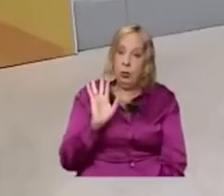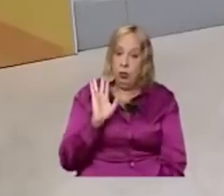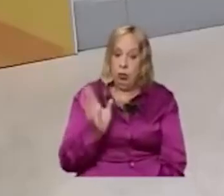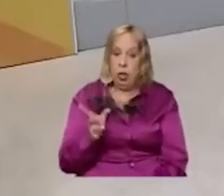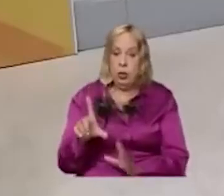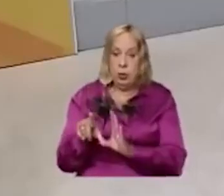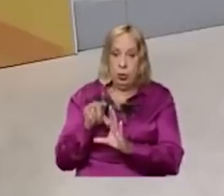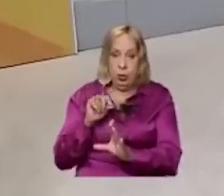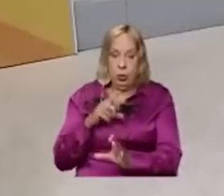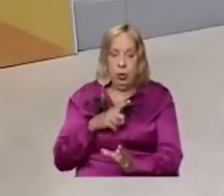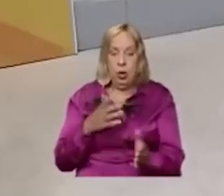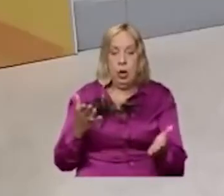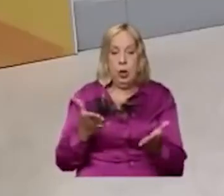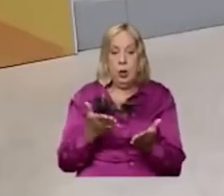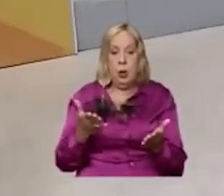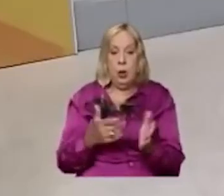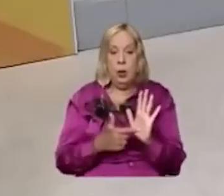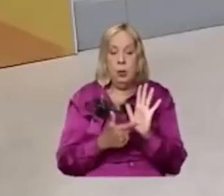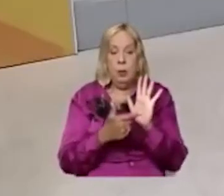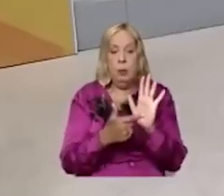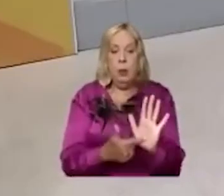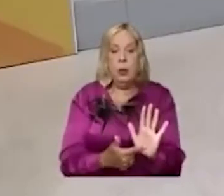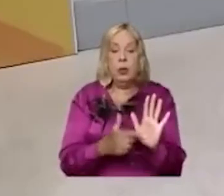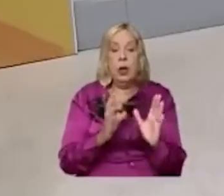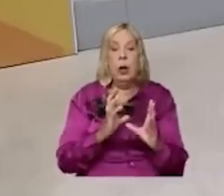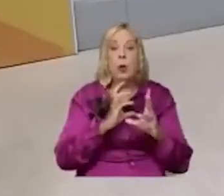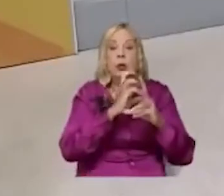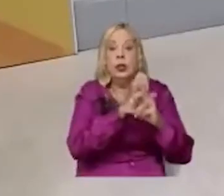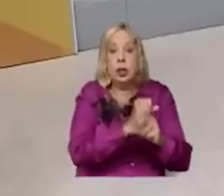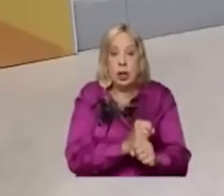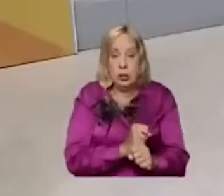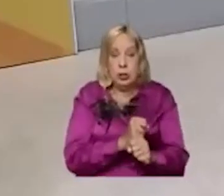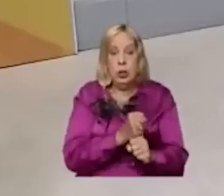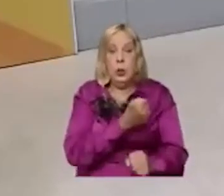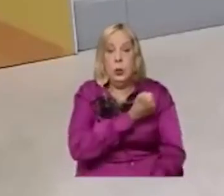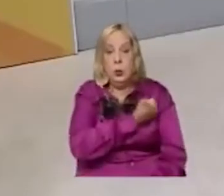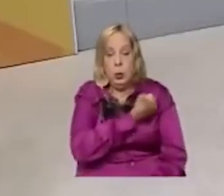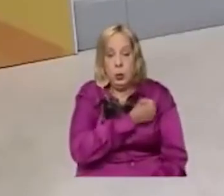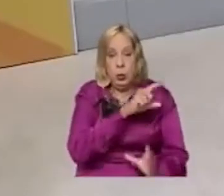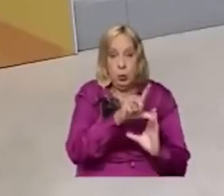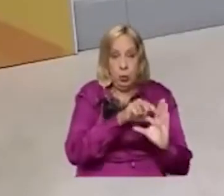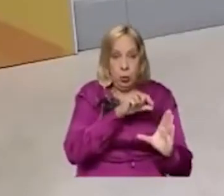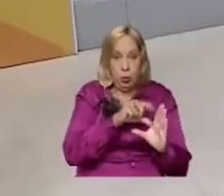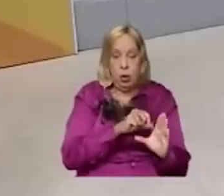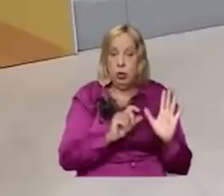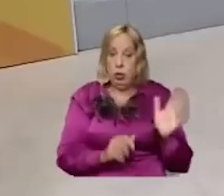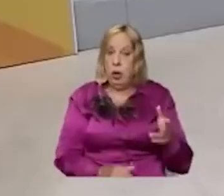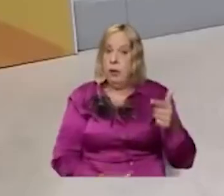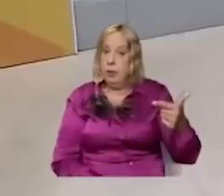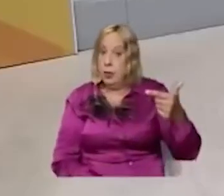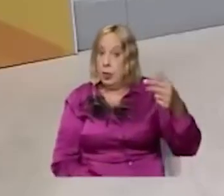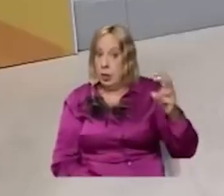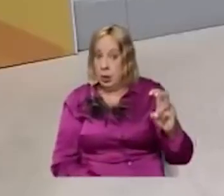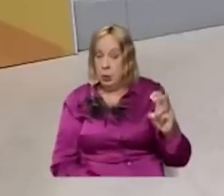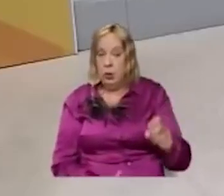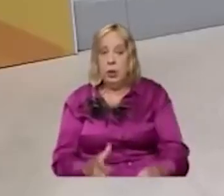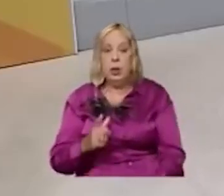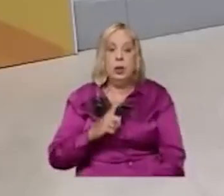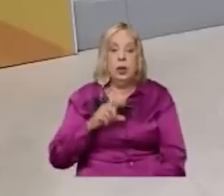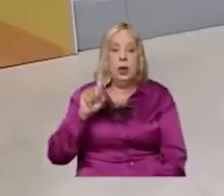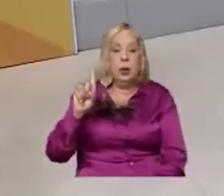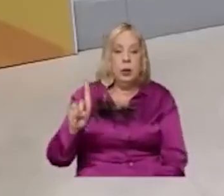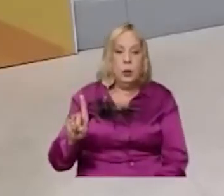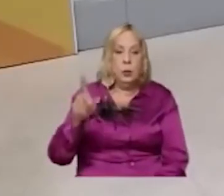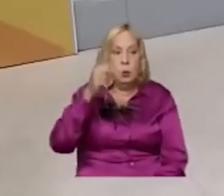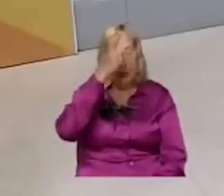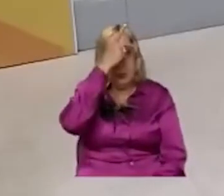chamada, no total de 25 bolinhas que já saíram. Tem aí um título querendo esses 10 mil reais, assim, ó,